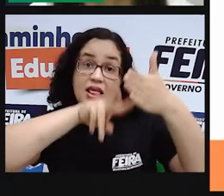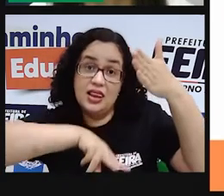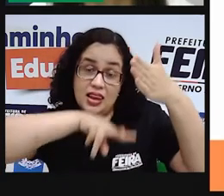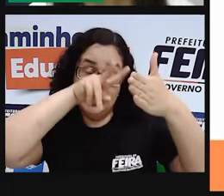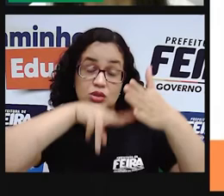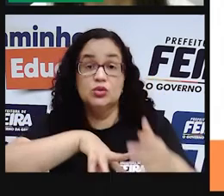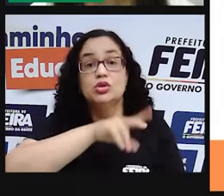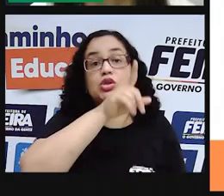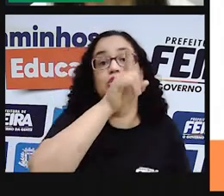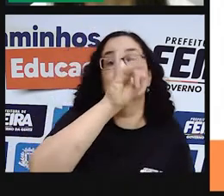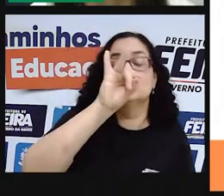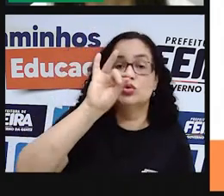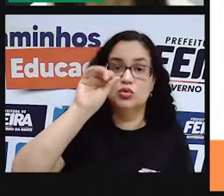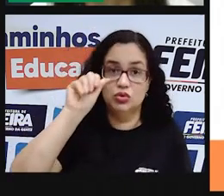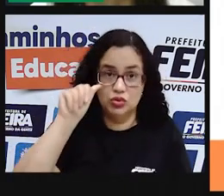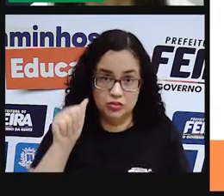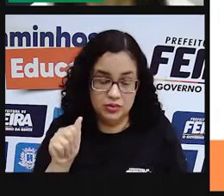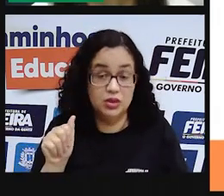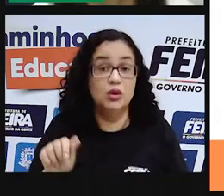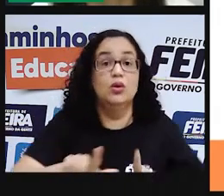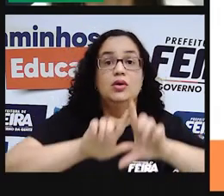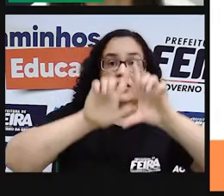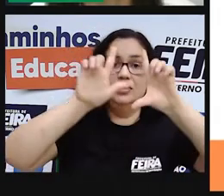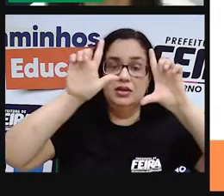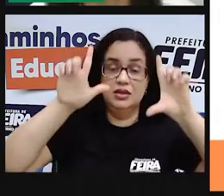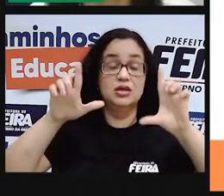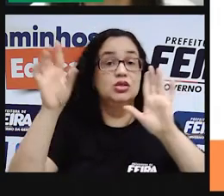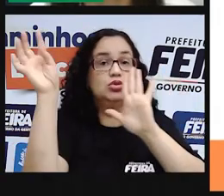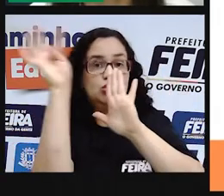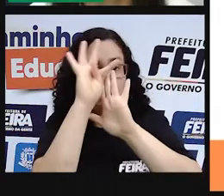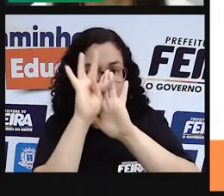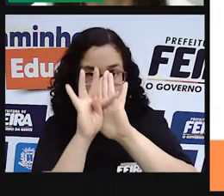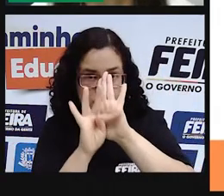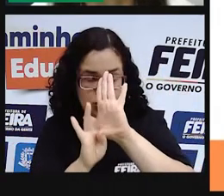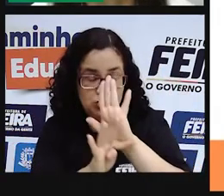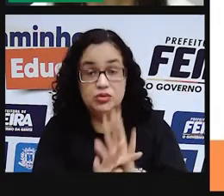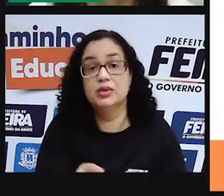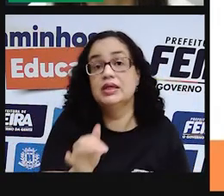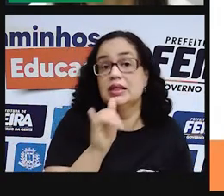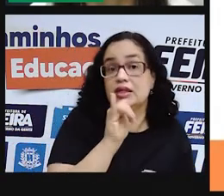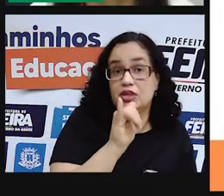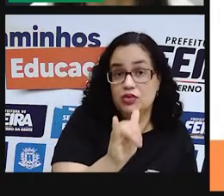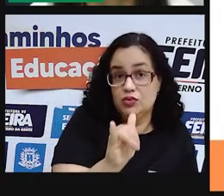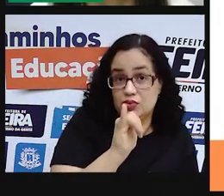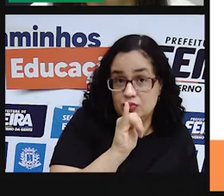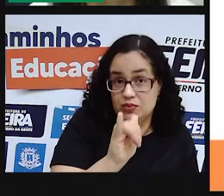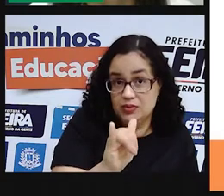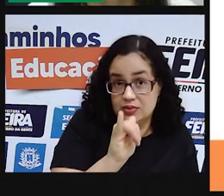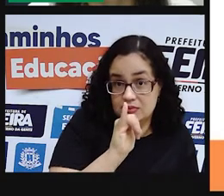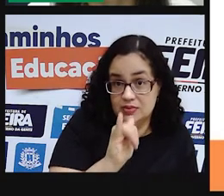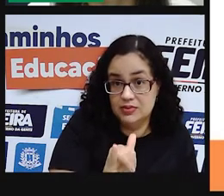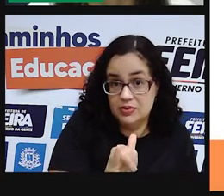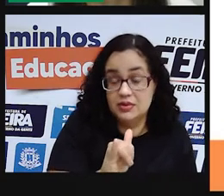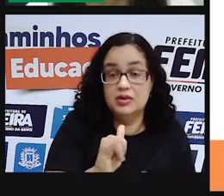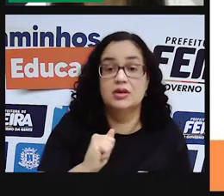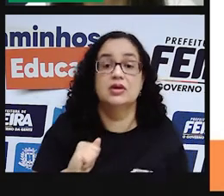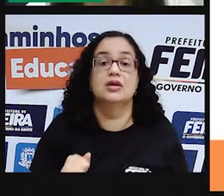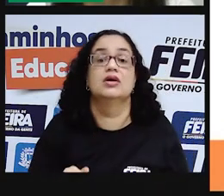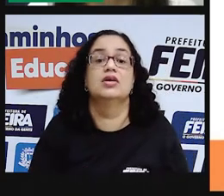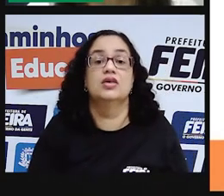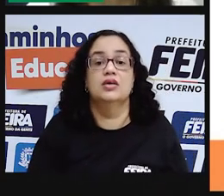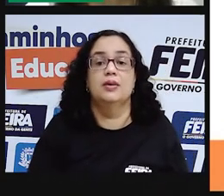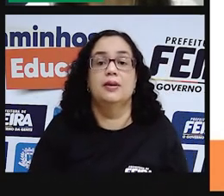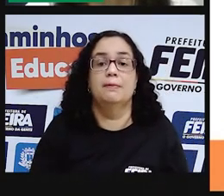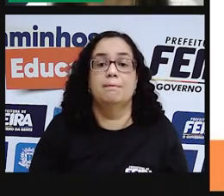do dia. E aí tem um panfleto, né? Esse tipo de texto é um panfleto informativo que foi publicado pelo Senado